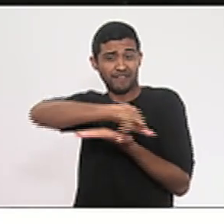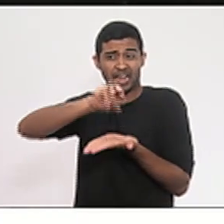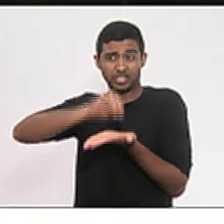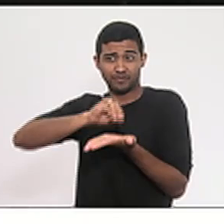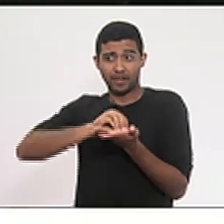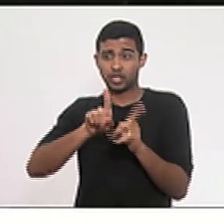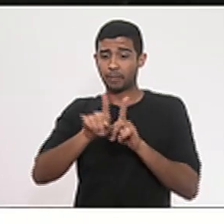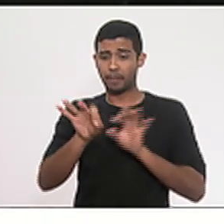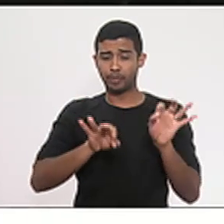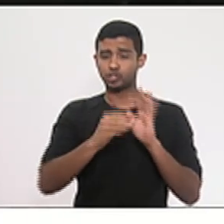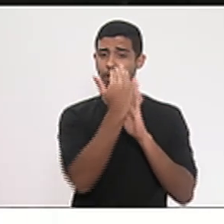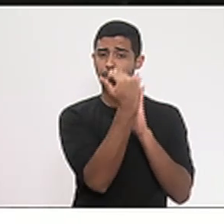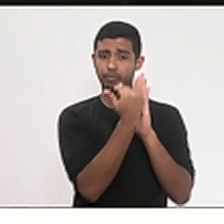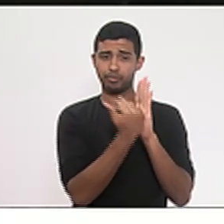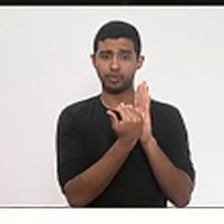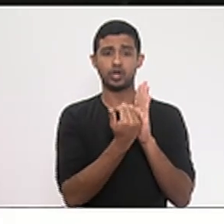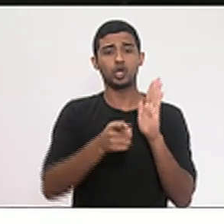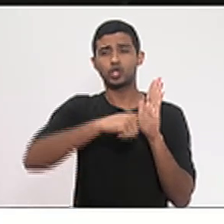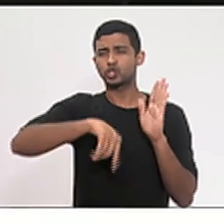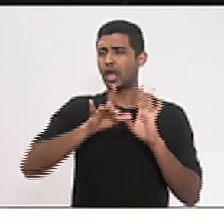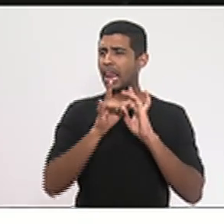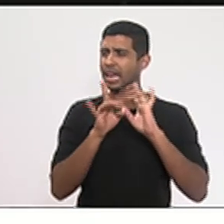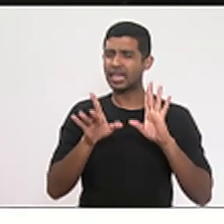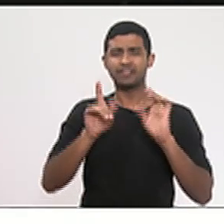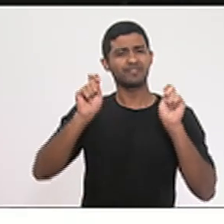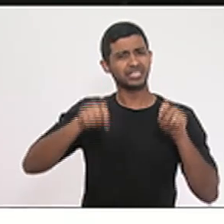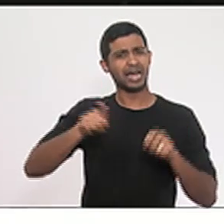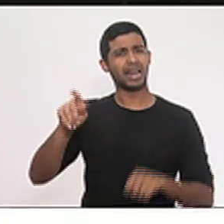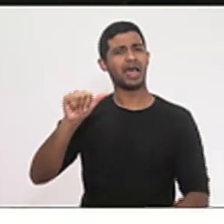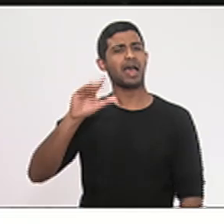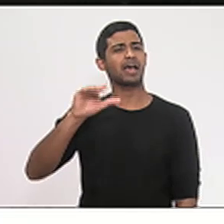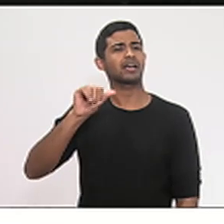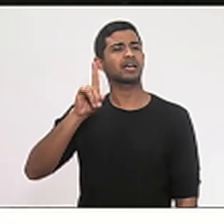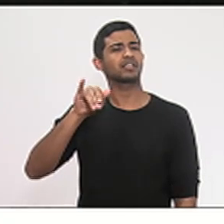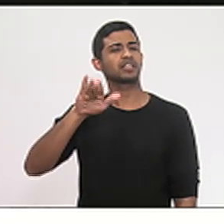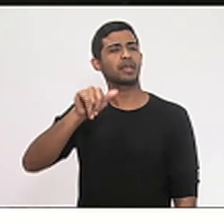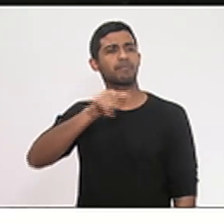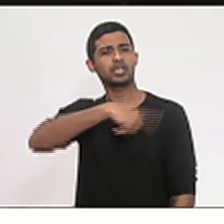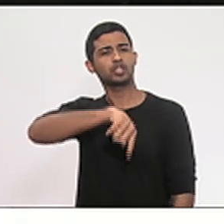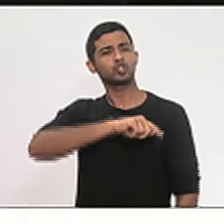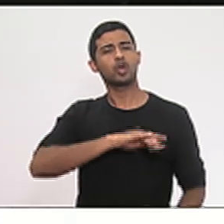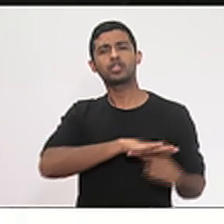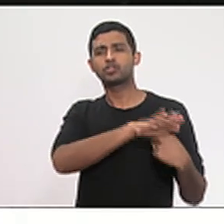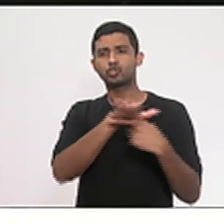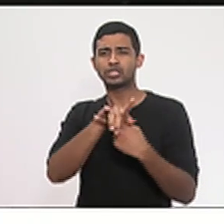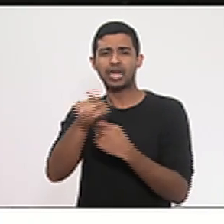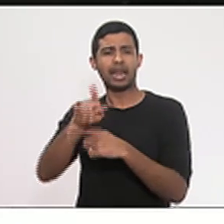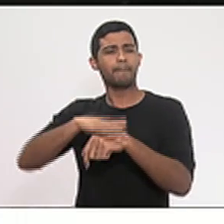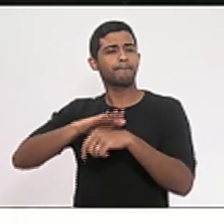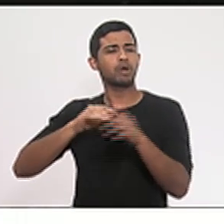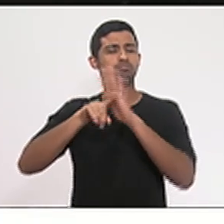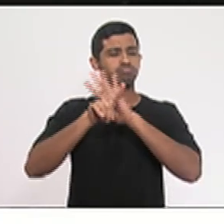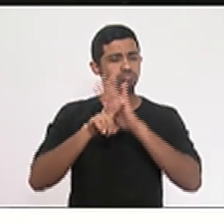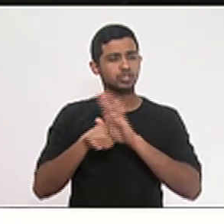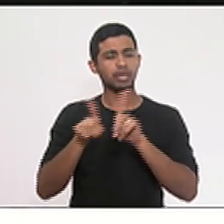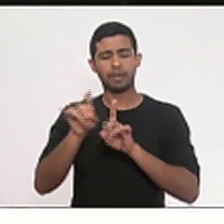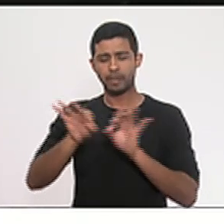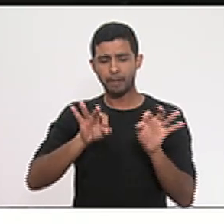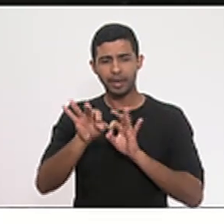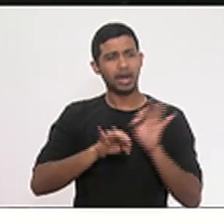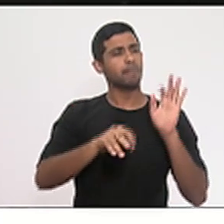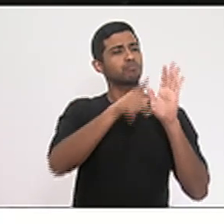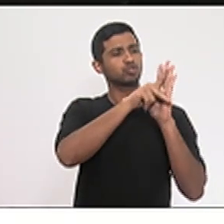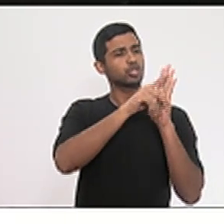projetos. Estamos também à disposição da academia para colaborar na realização de pesquisas, elaboração de projetos